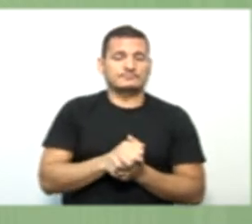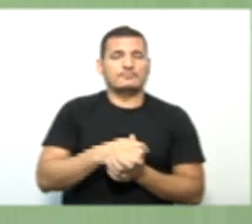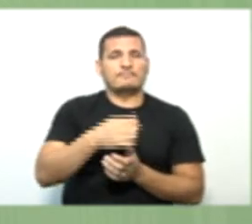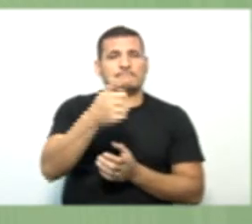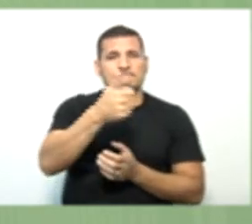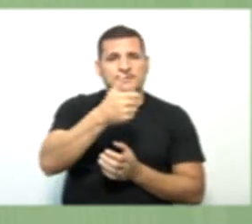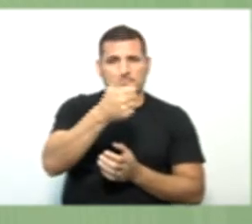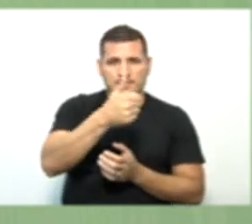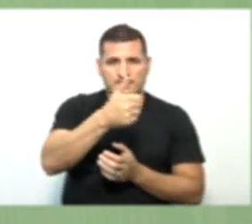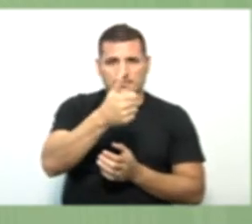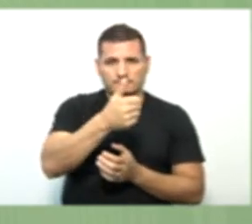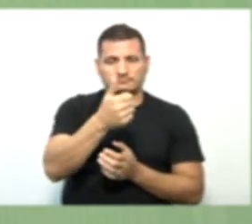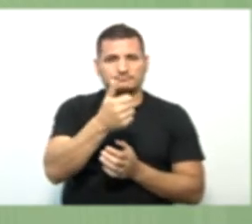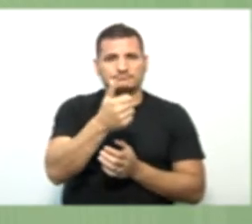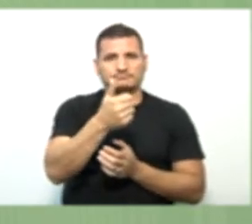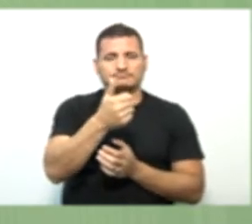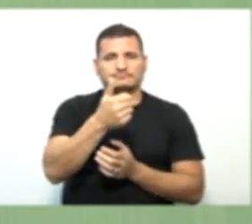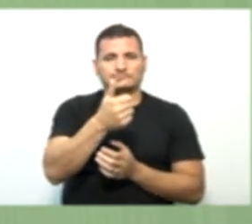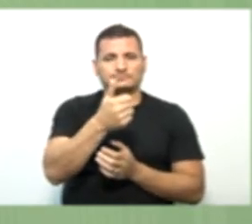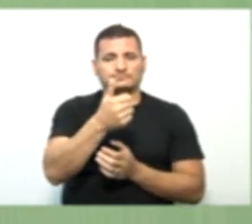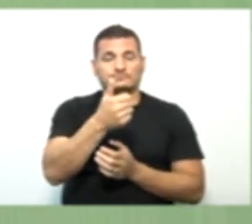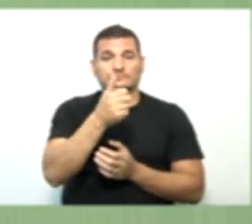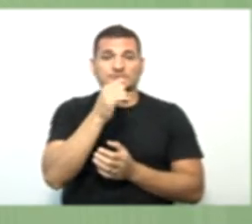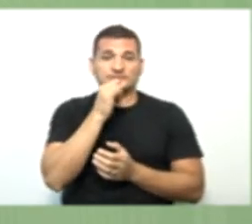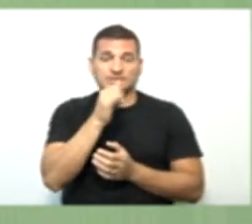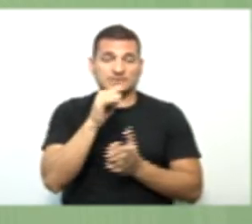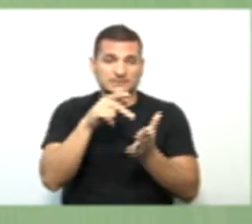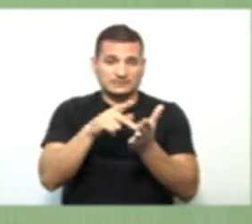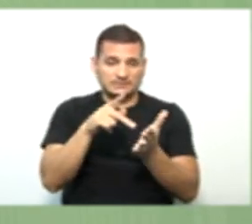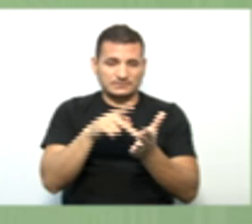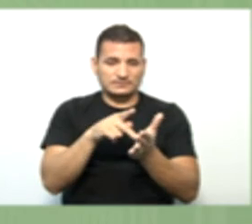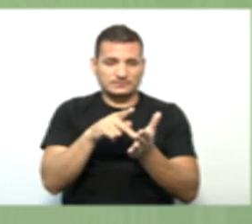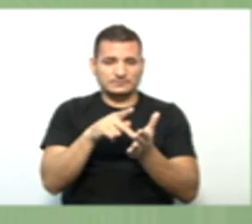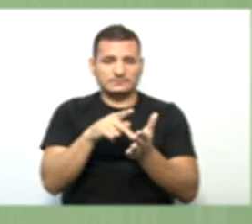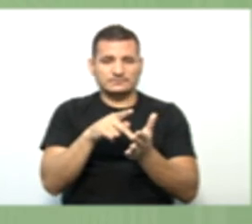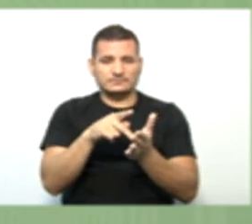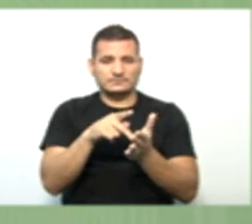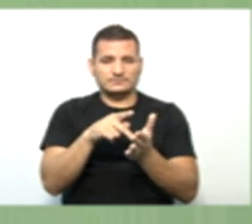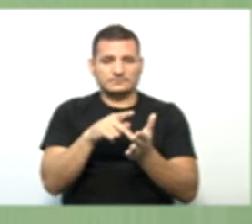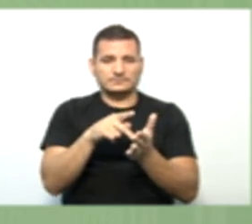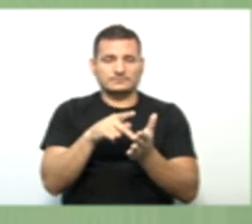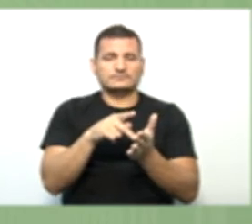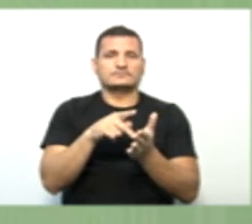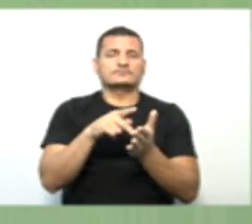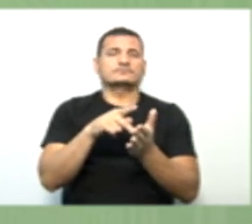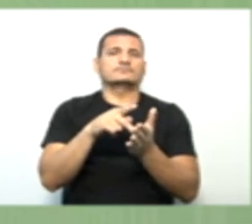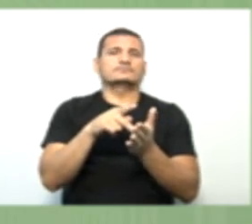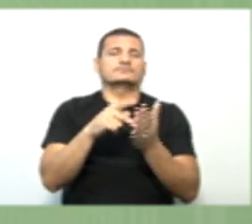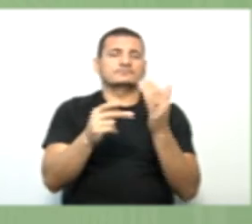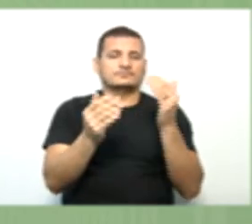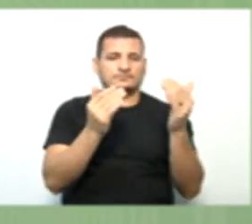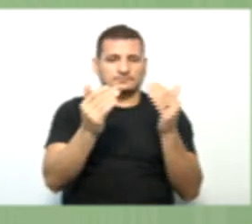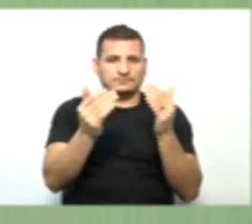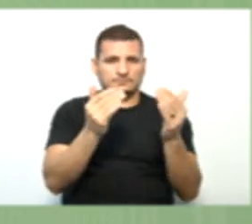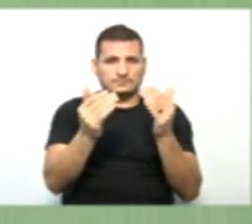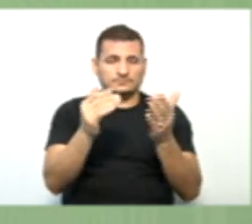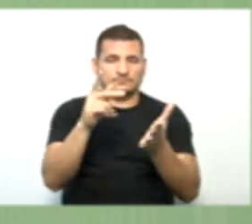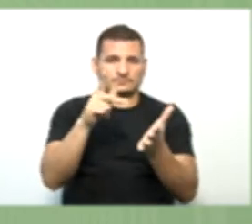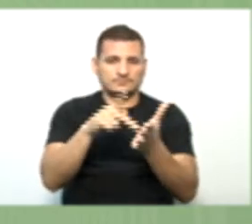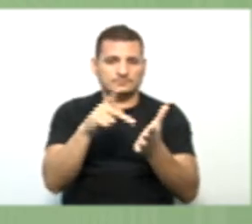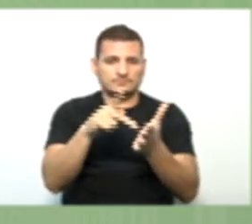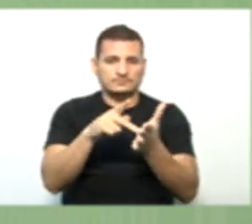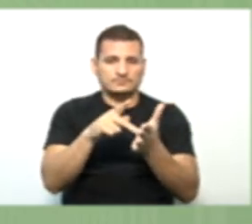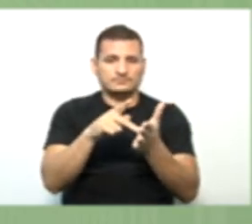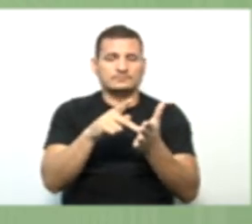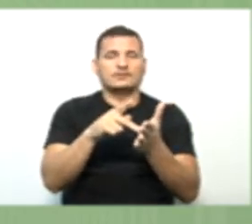esquema enquanto a condição for verdadeira. Então, ele vem aqui, testa uma condição. Sendo essa condição verdadeira,